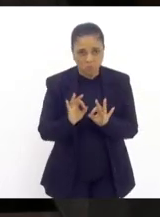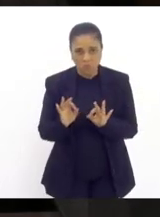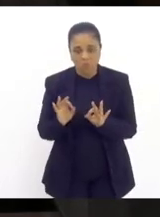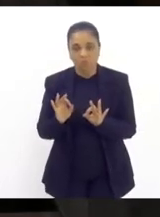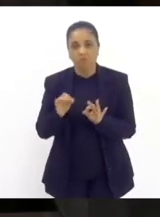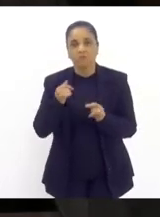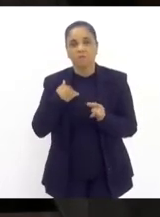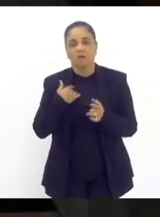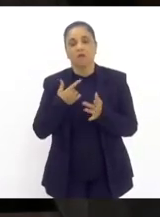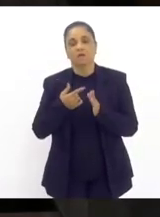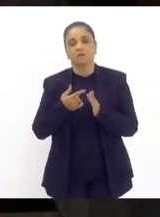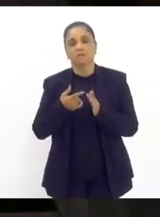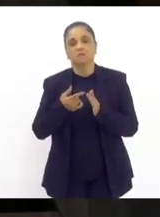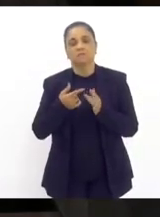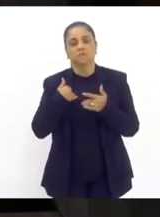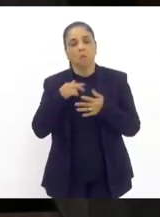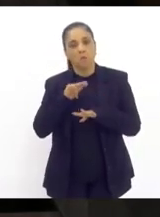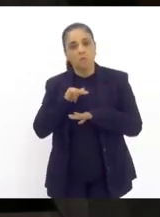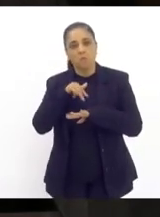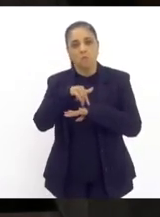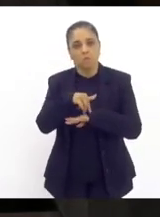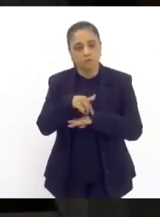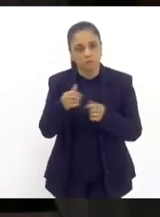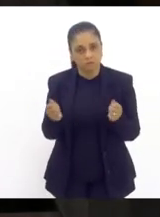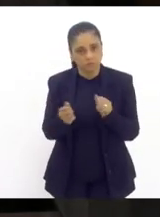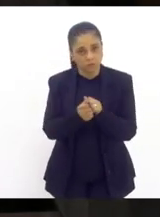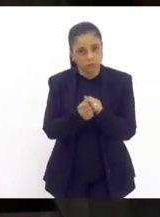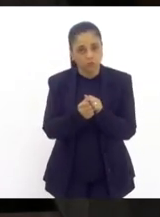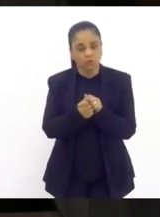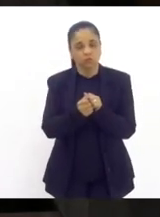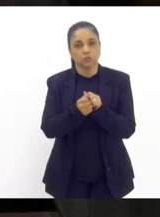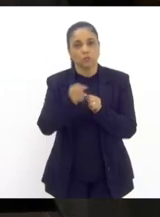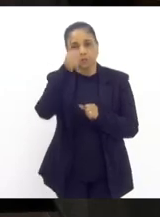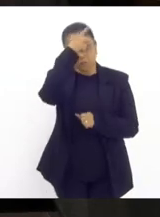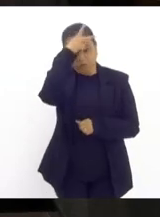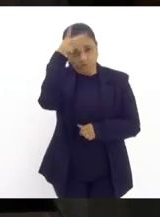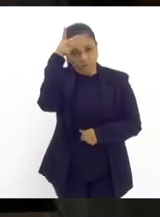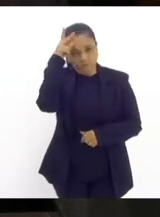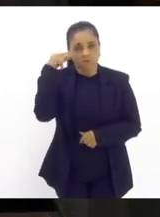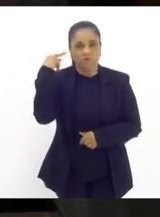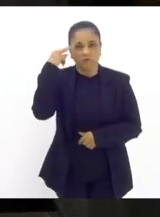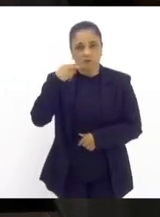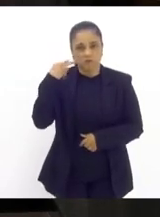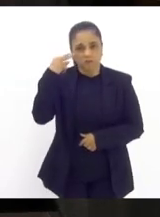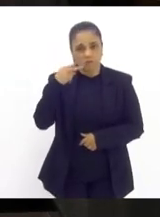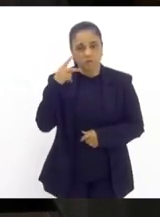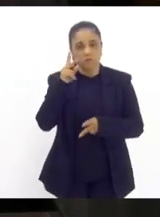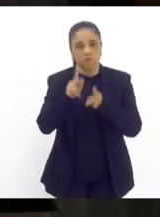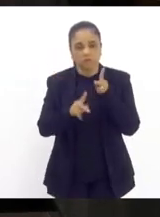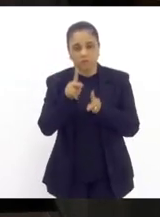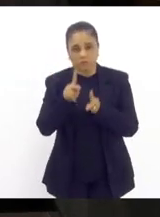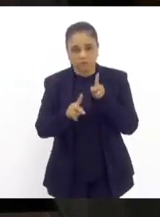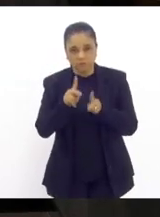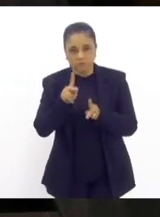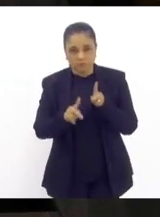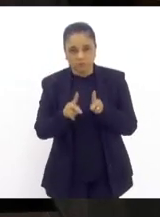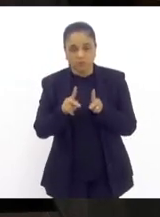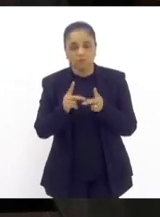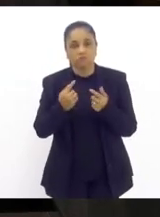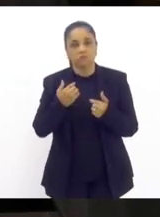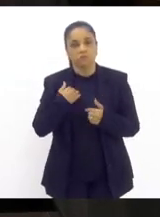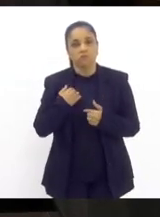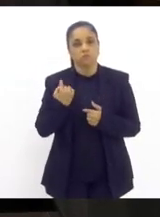mão Presidente eu quero me posicionar junto com a maioria dos prefeitos dos vereadores da população que nós somos contra